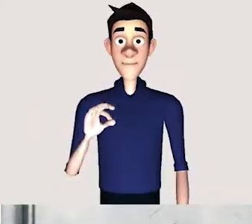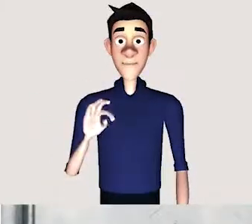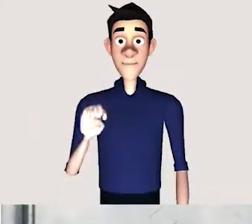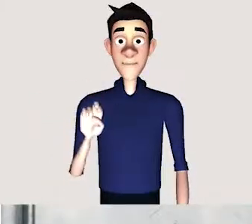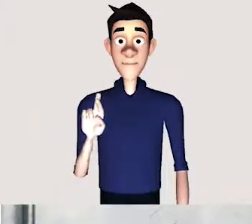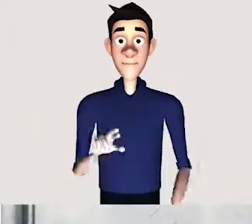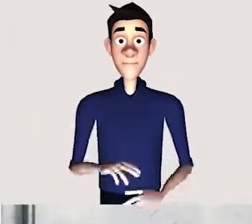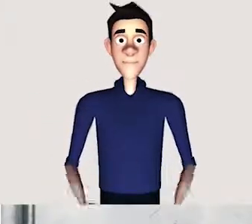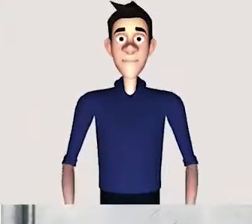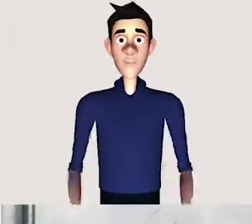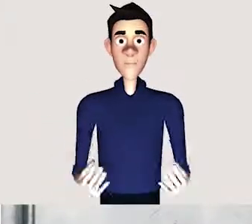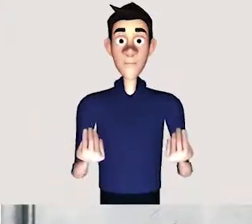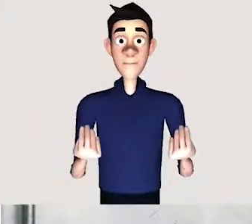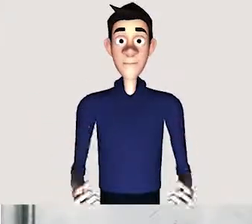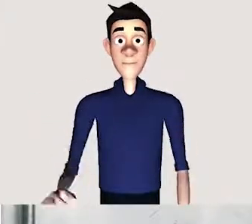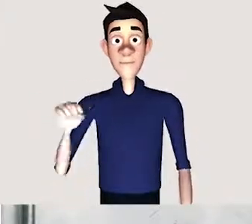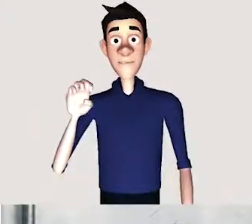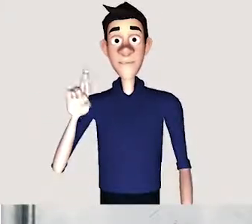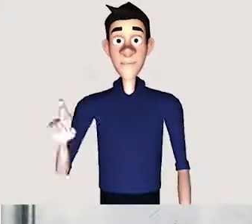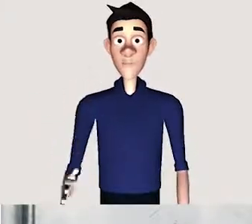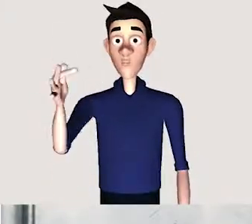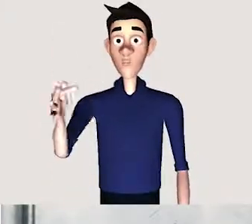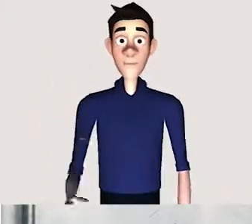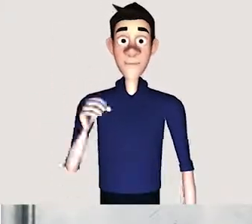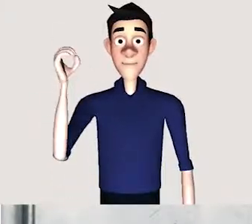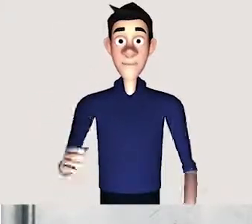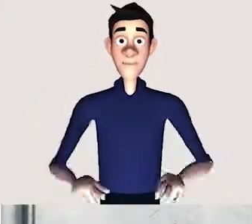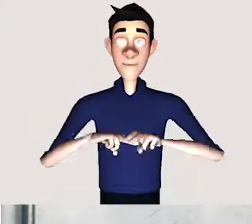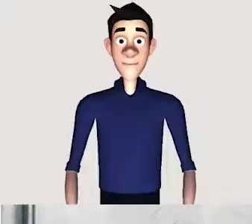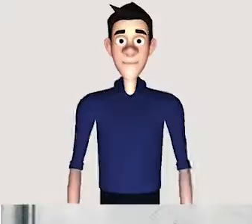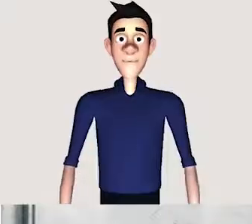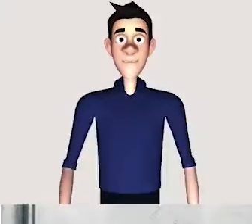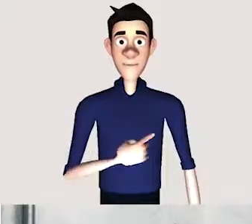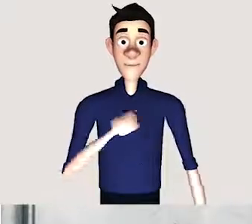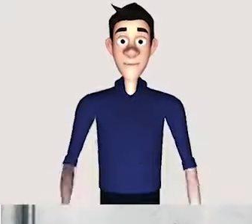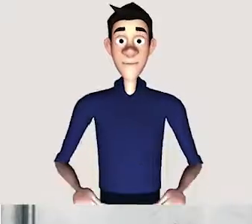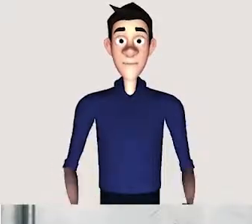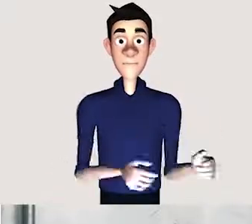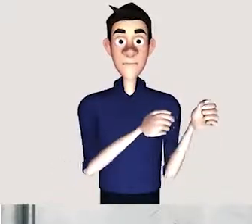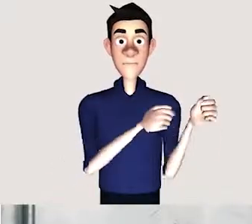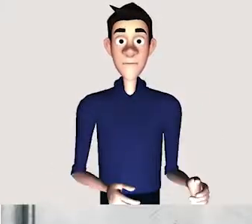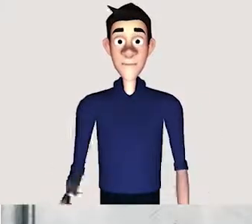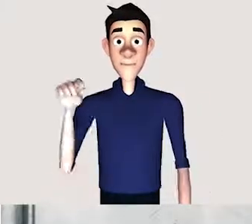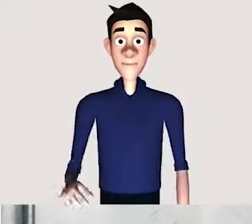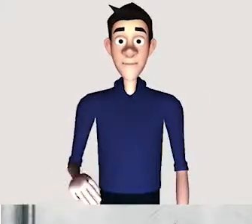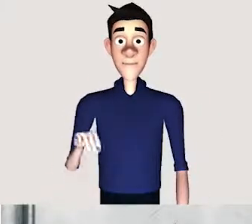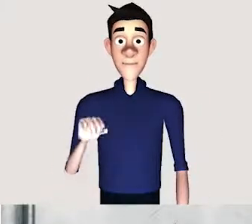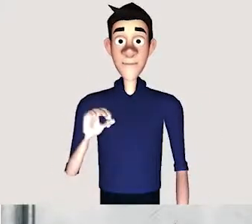assim? Seria possível compreender que o matrimônio